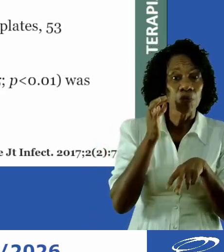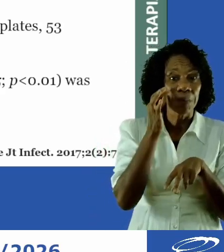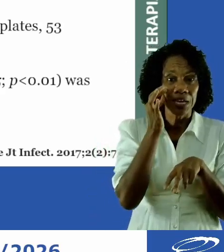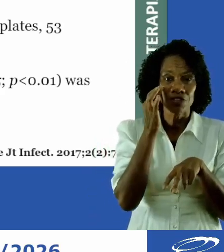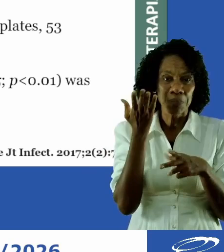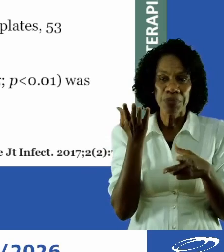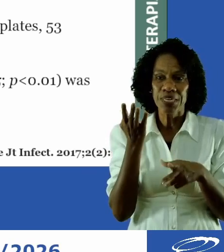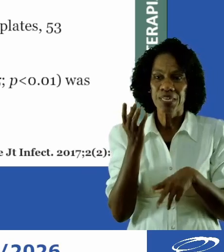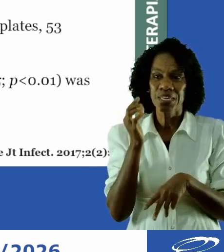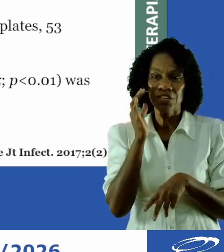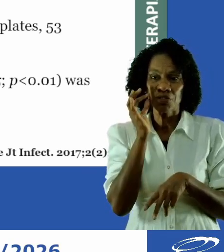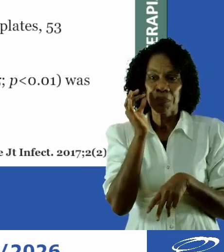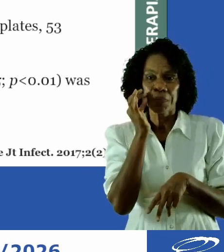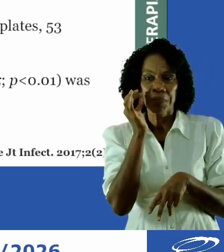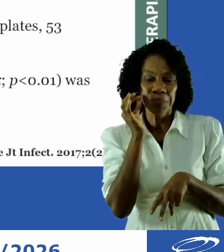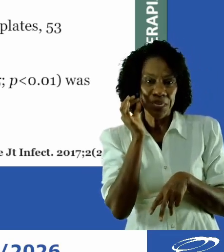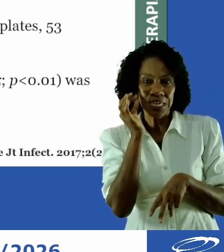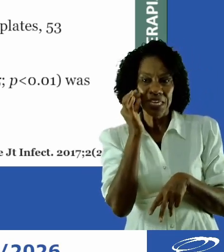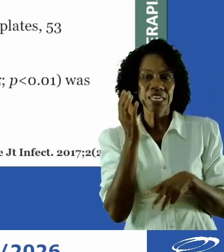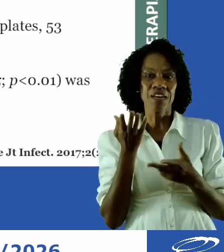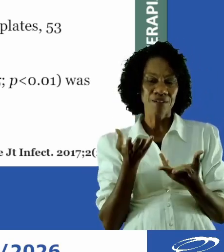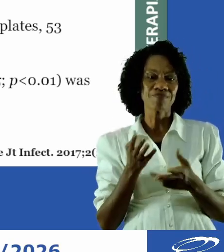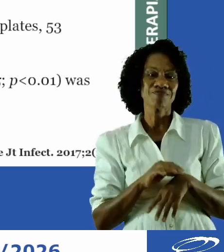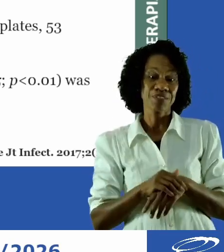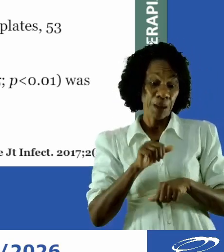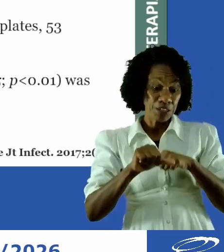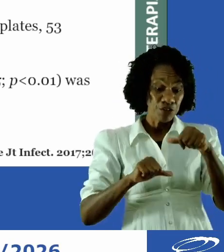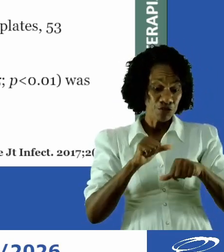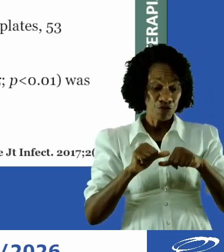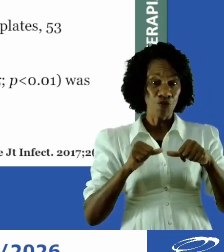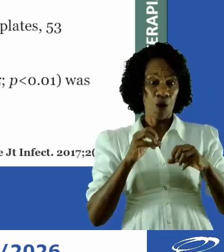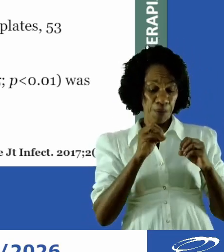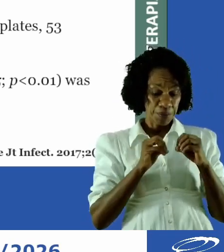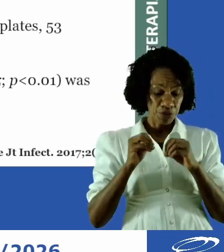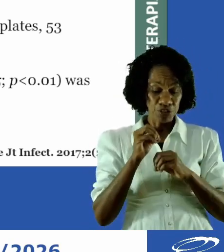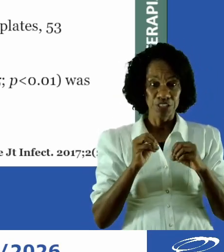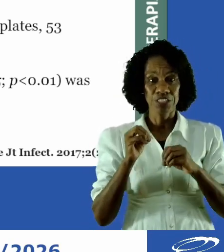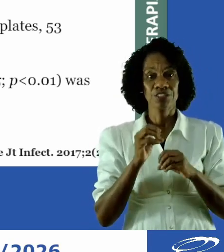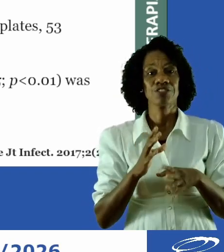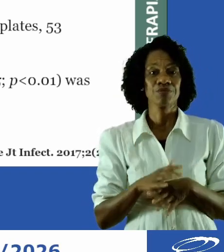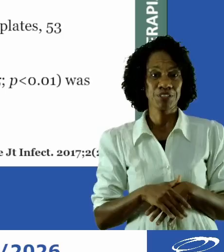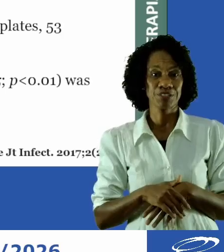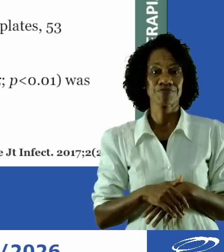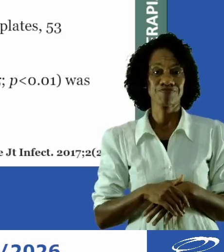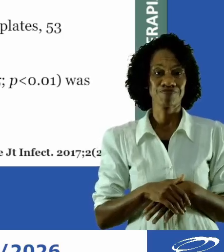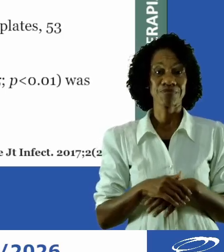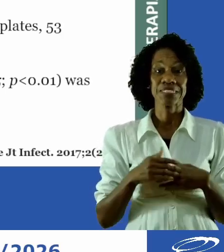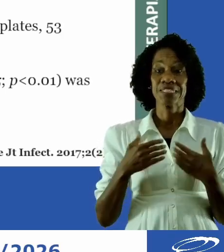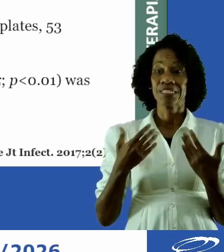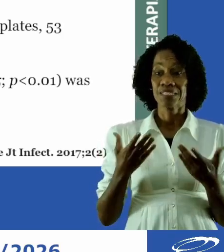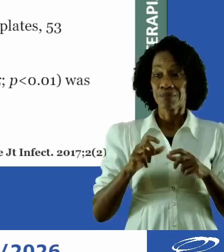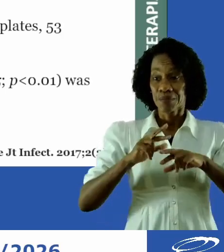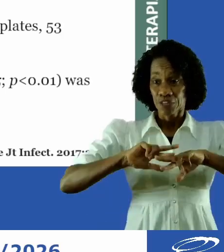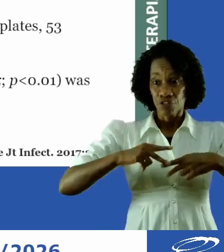doses, isso já é fator de risco para mudar a microbiota e a personalidade genômica das bactérias da pele. Então, esse estudo mostrou a